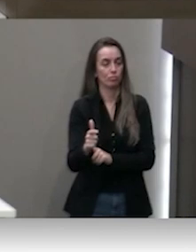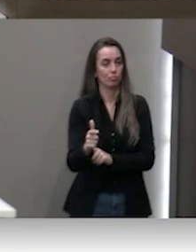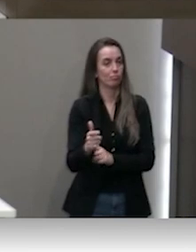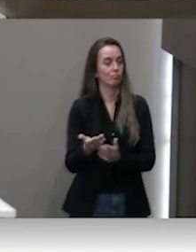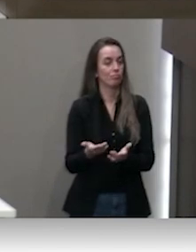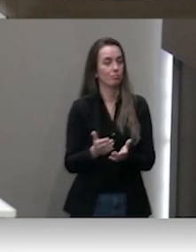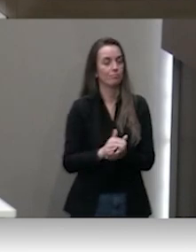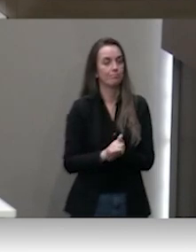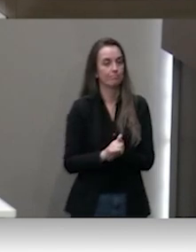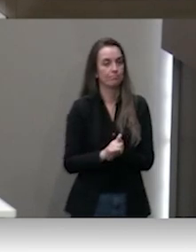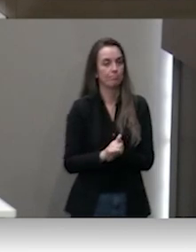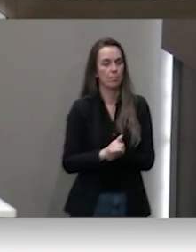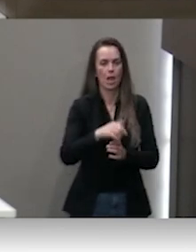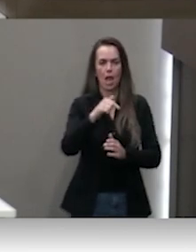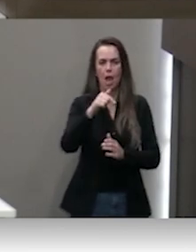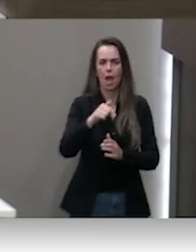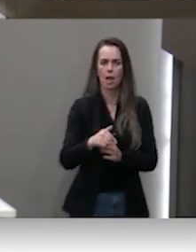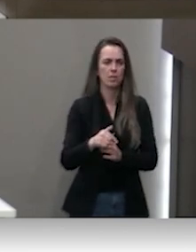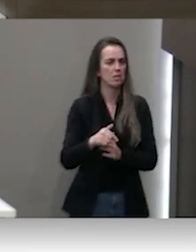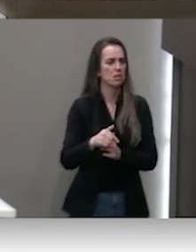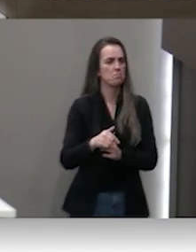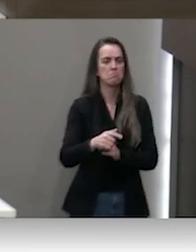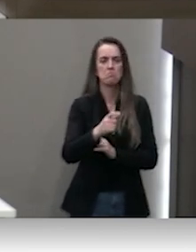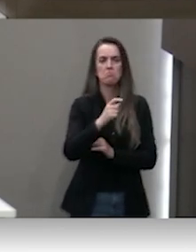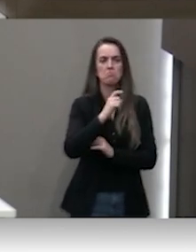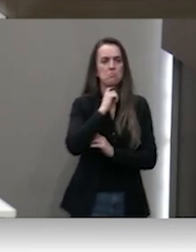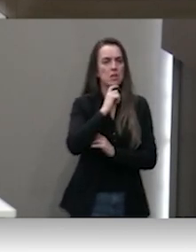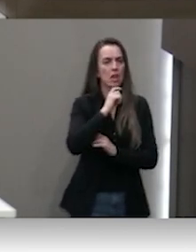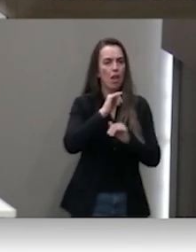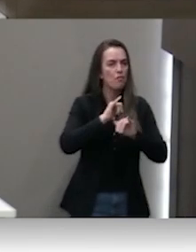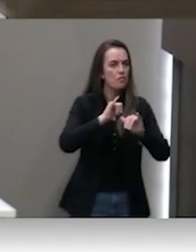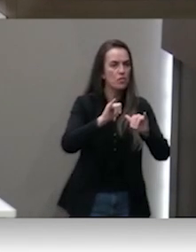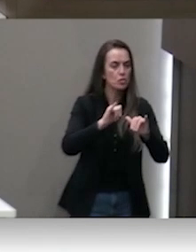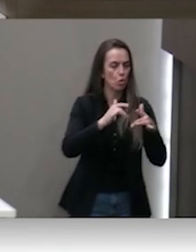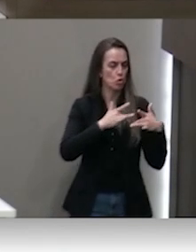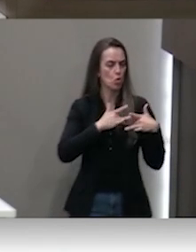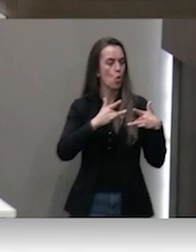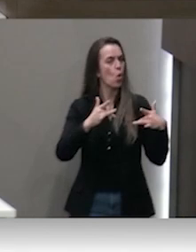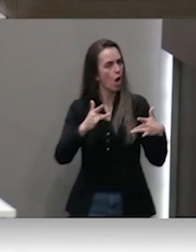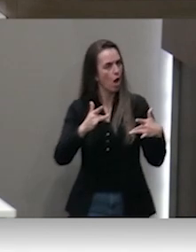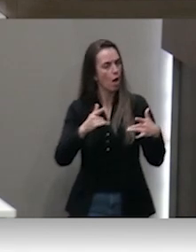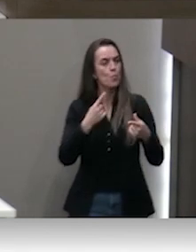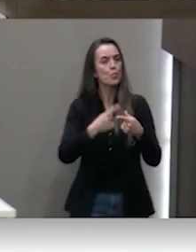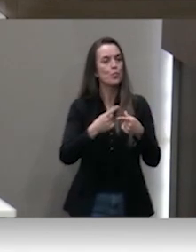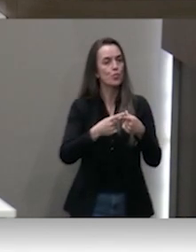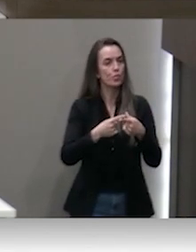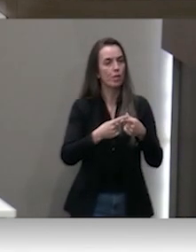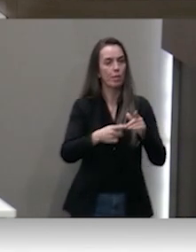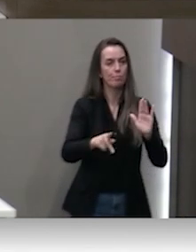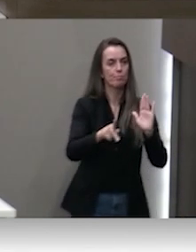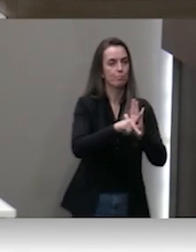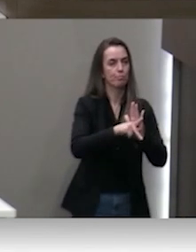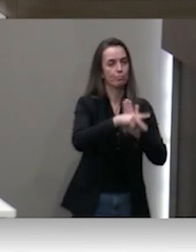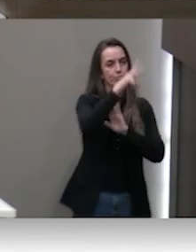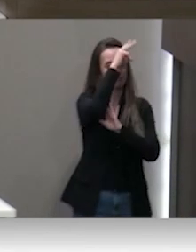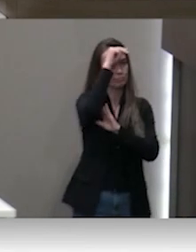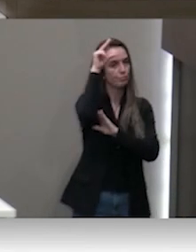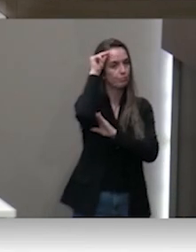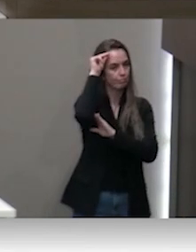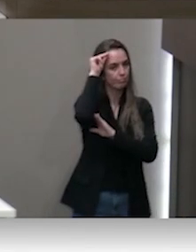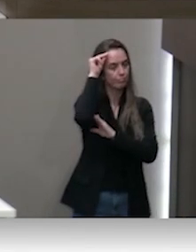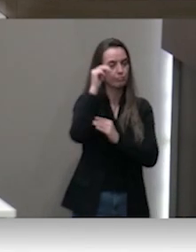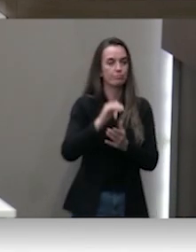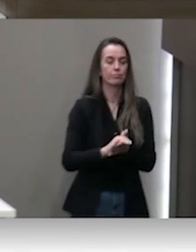passou aqui por esta casa a doação deste bem que é do município, é um patrimônio do município.